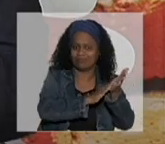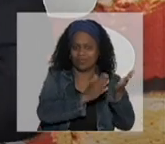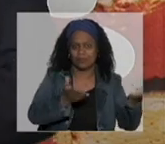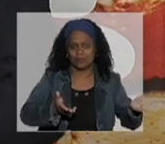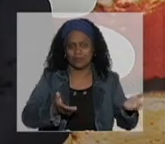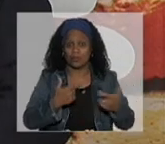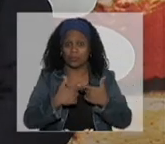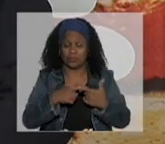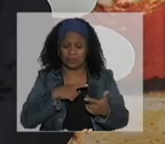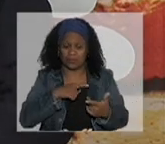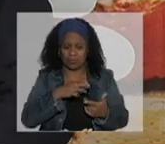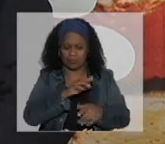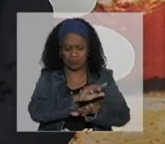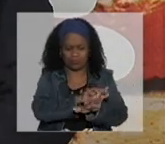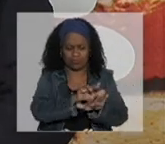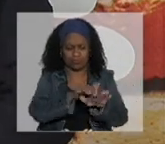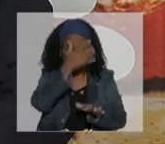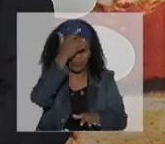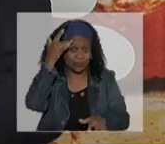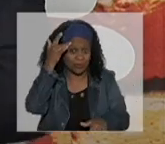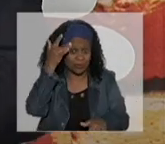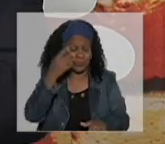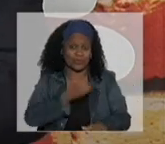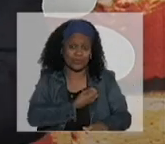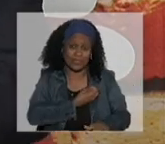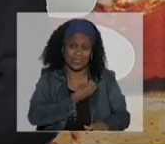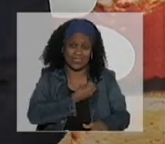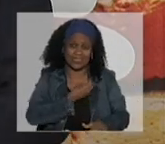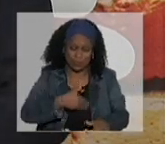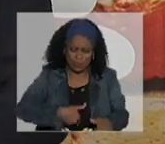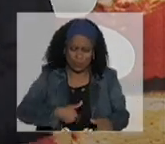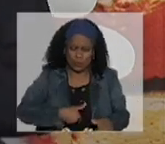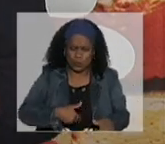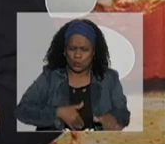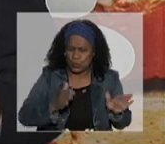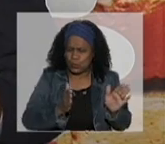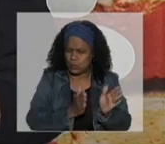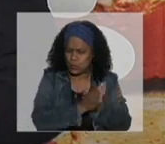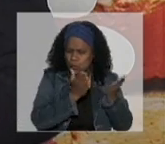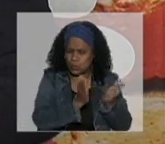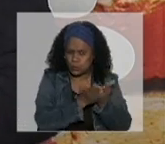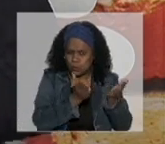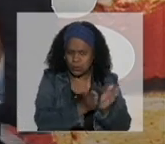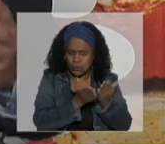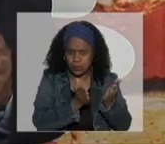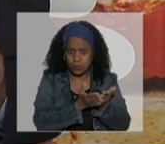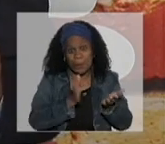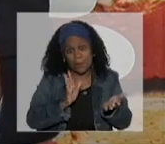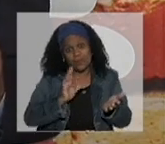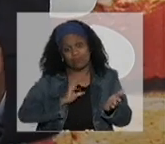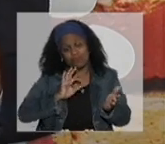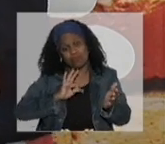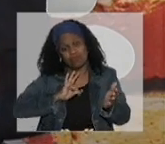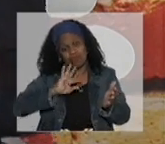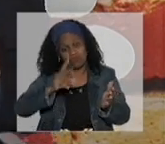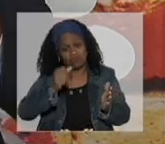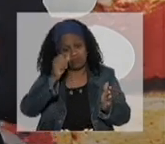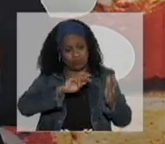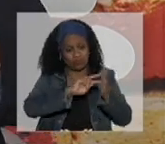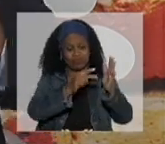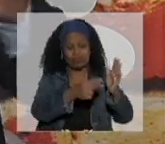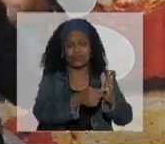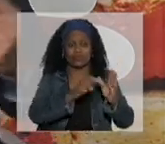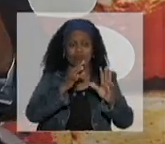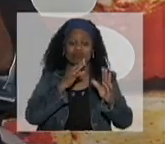de irmãos e irmãs nossos brasileiros e brasileiras ainda em situação de pobreza extrema, mas é claro que há todo um simbolismo de